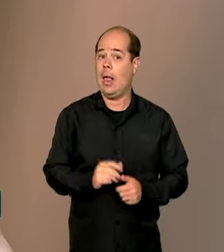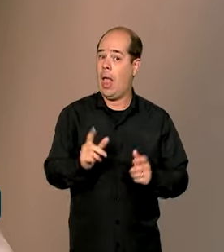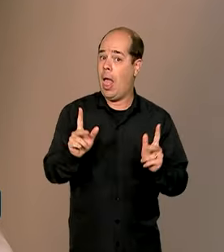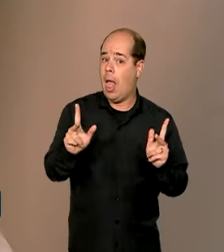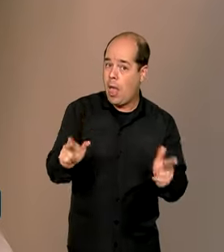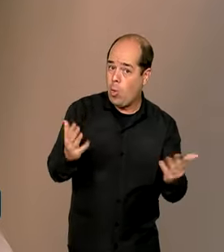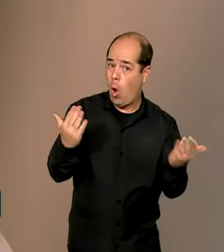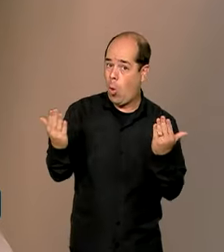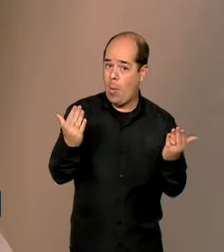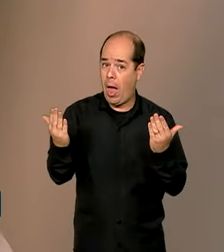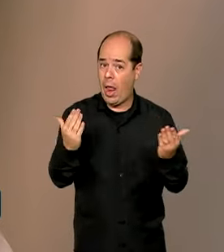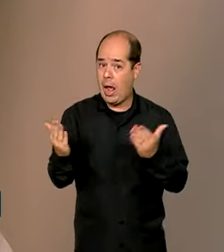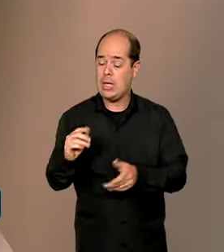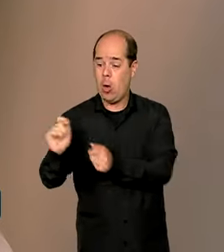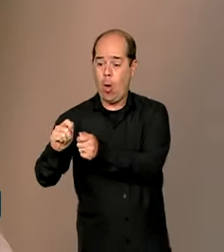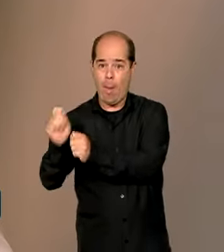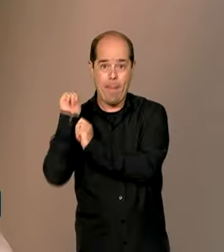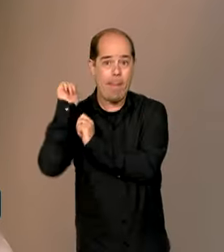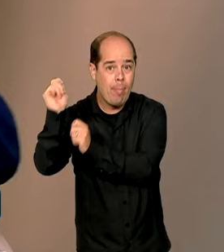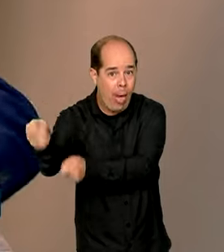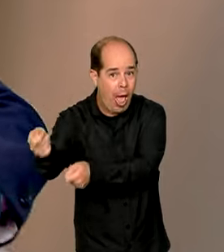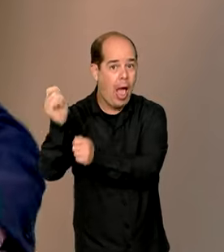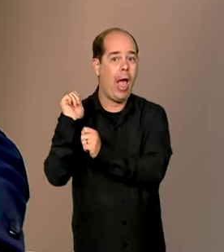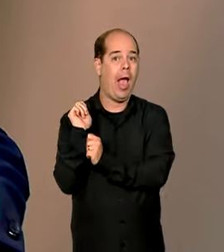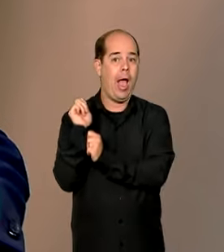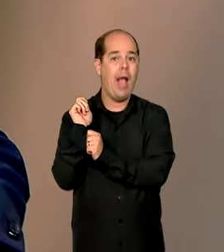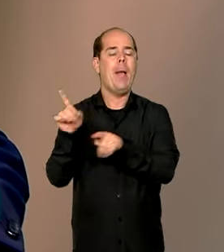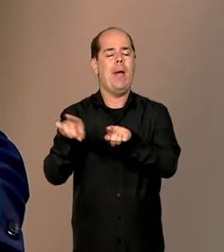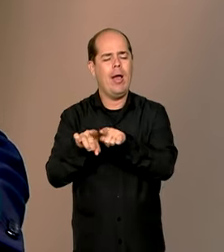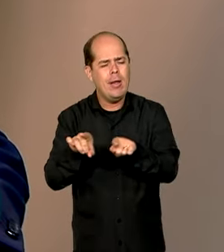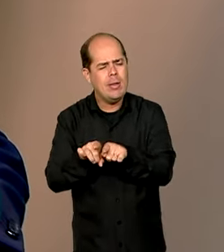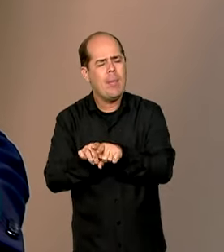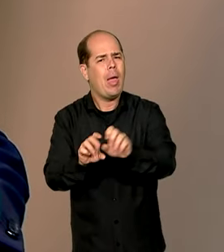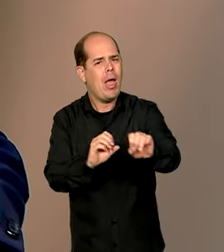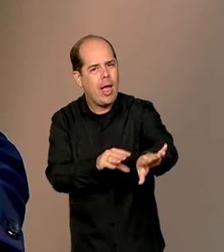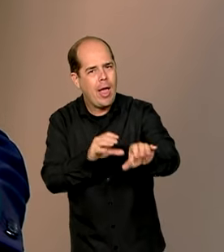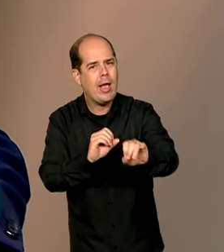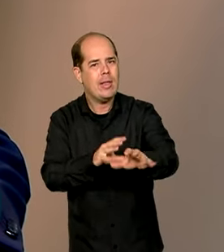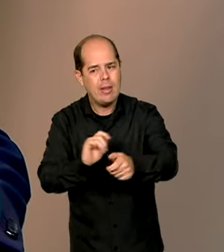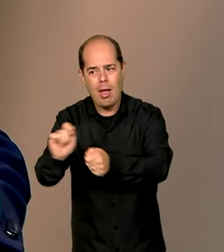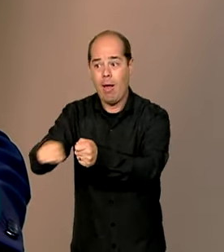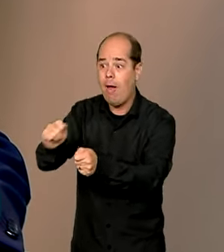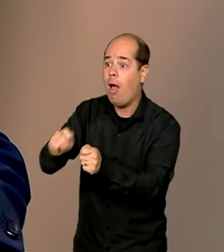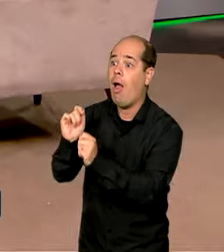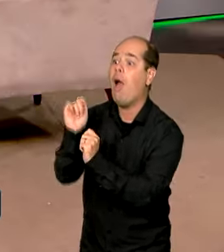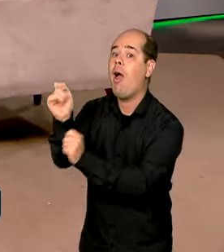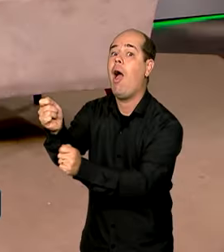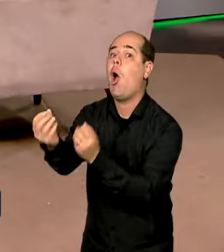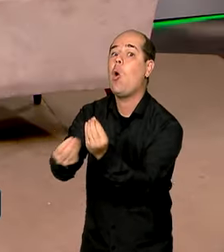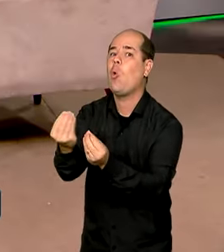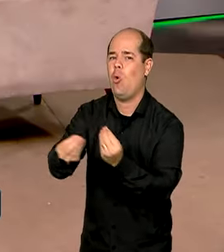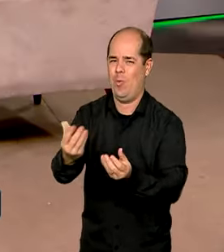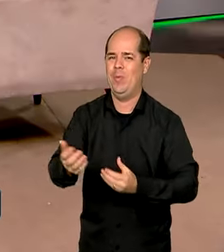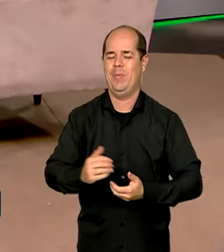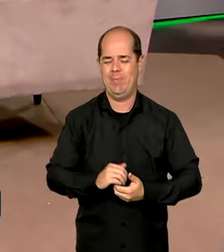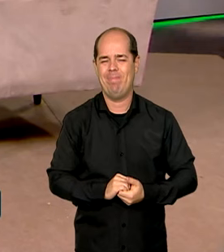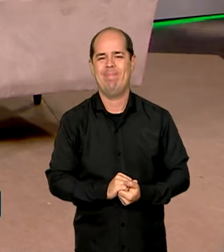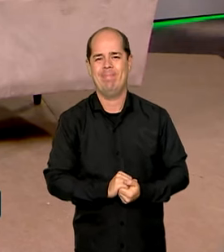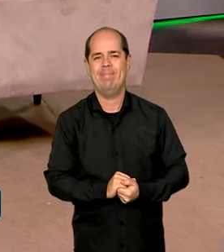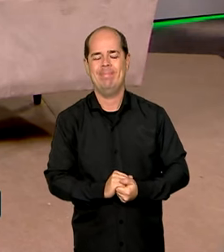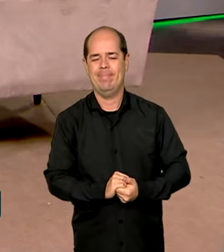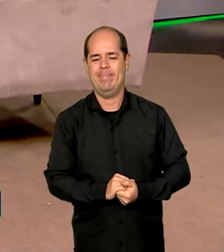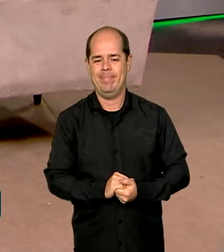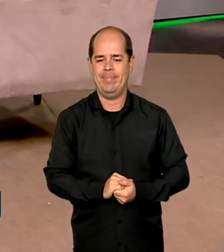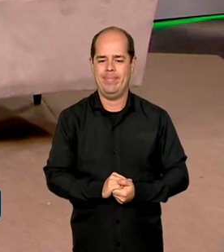Também ensina a pescar e dá ali os equipamentos para poder ter ali bons resultados da pesca. Perfeito. Agora, ministro, falando